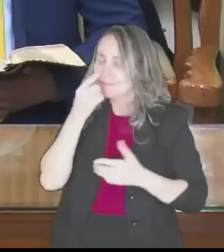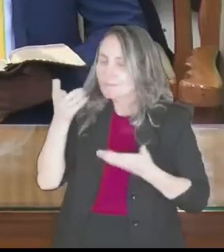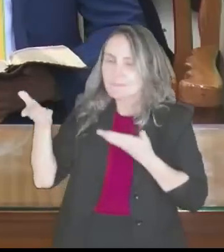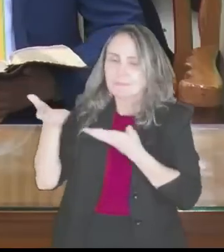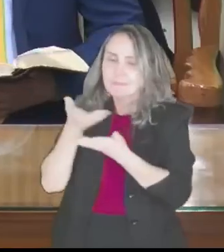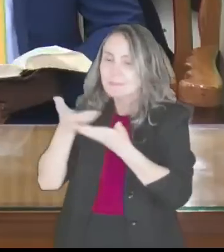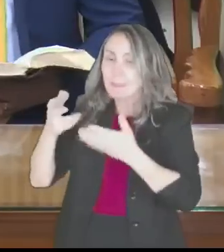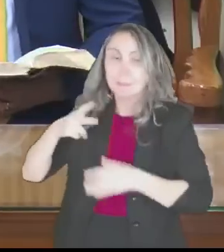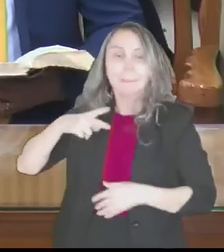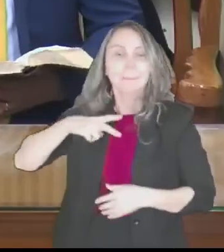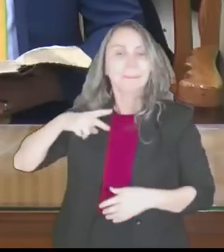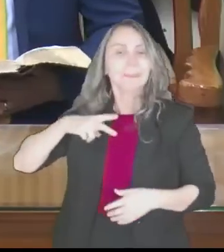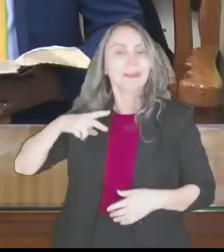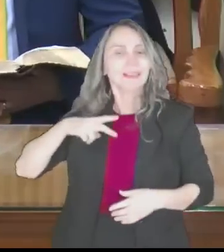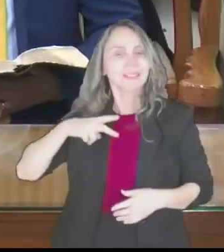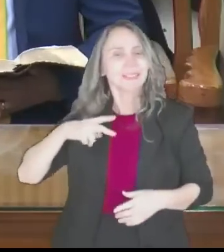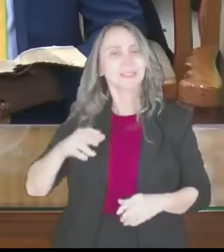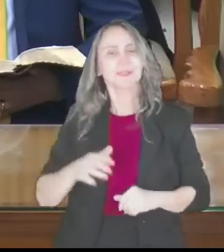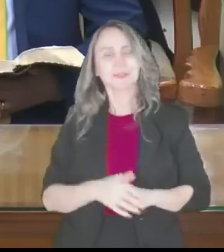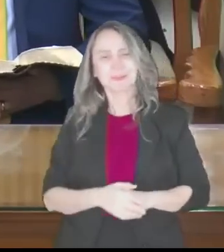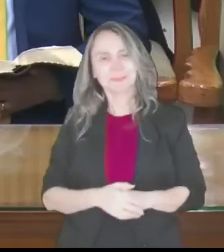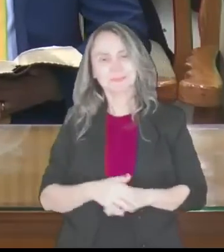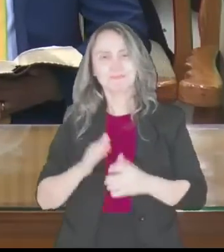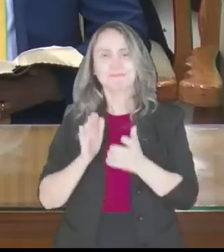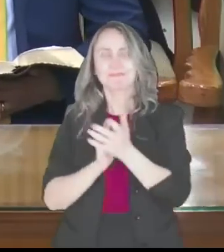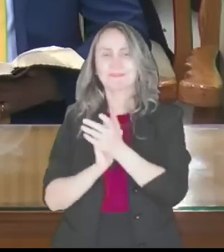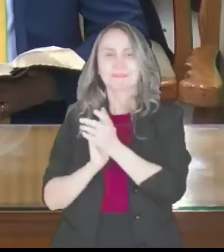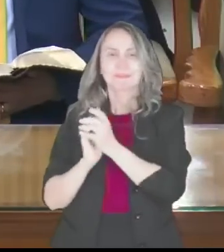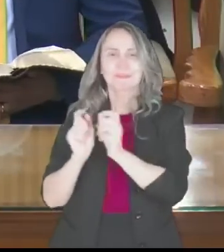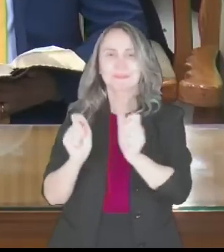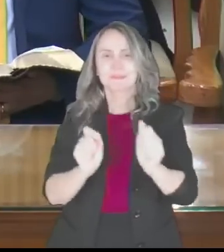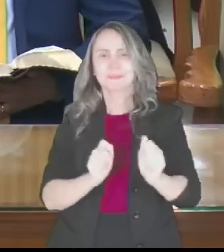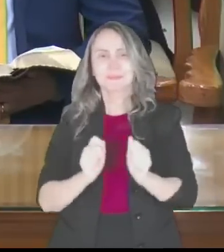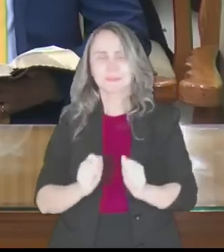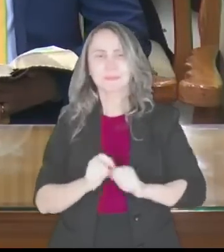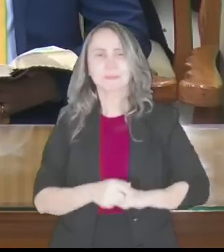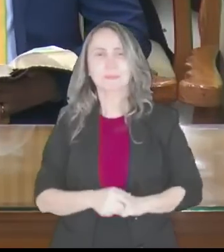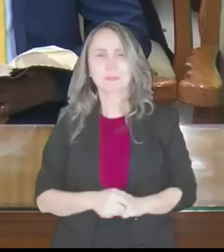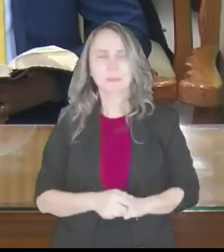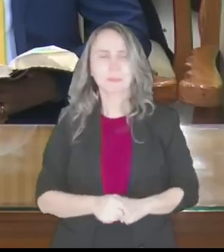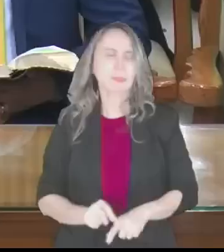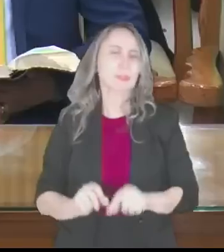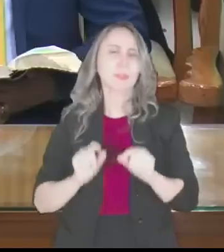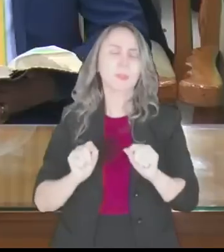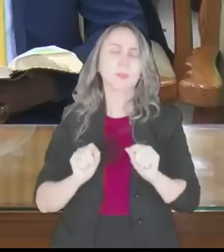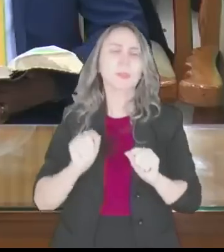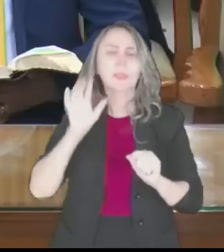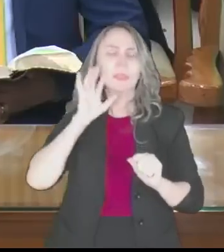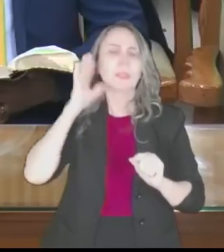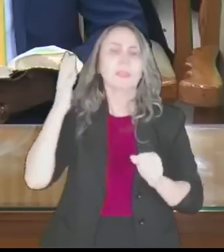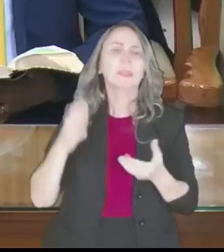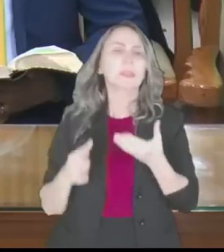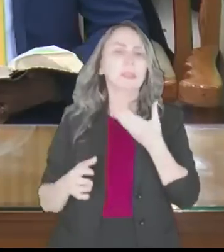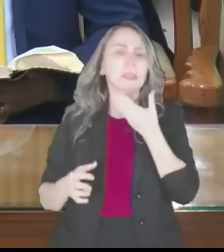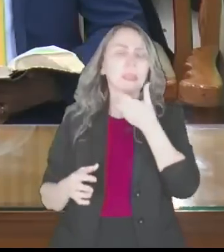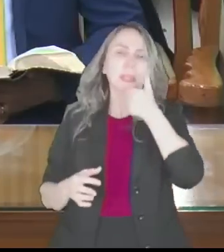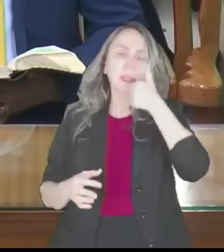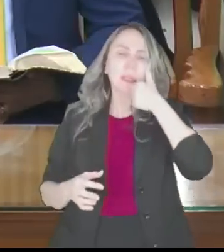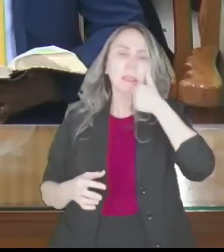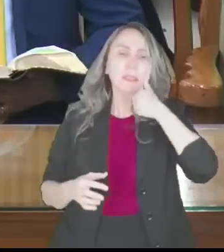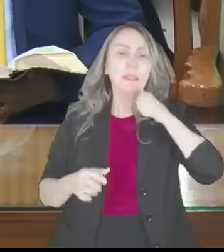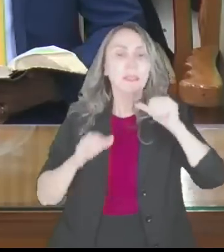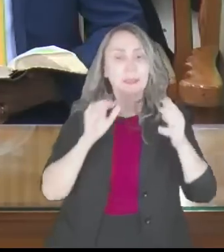Aleluia. E o que é que acontece com a esposa e o esposo na